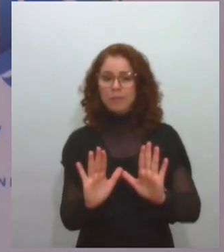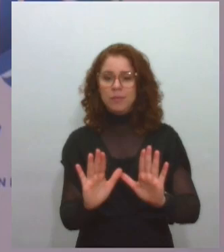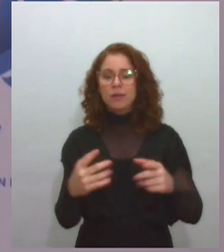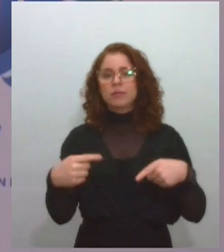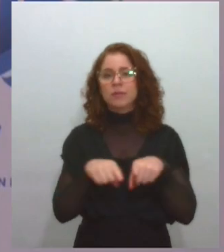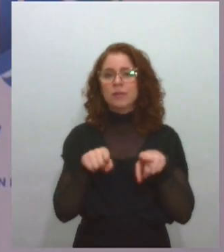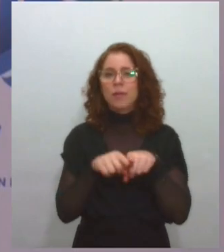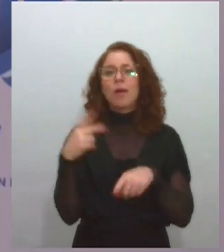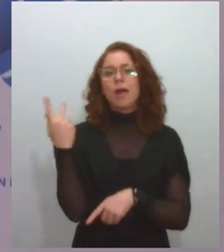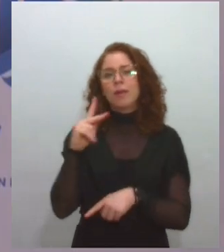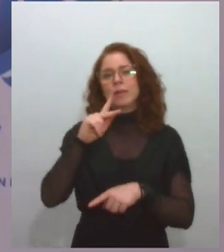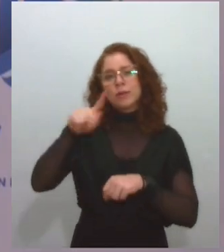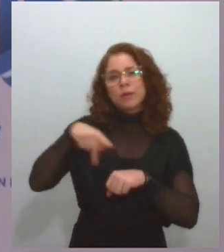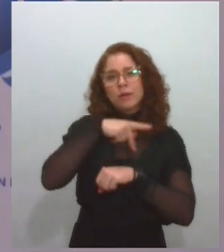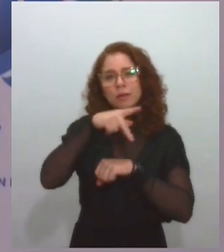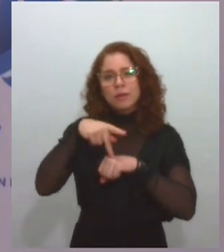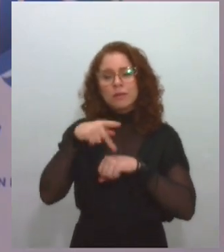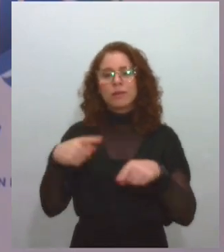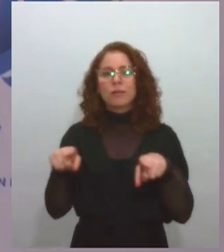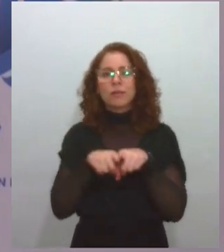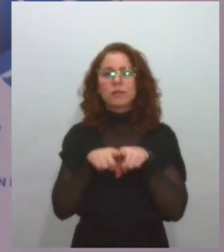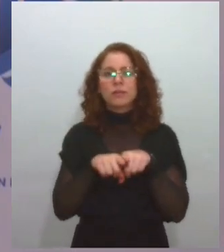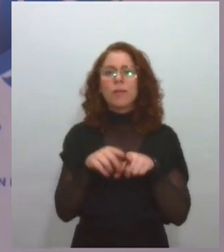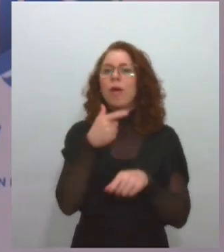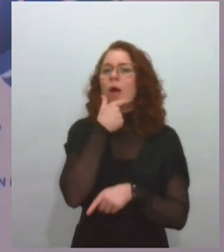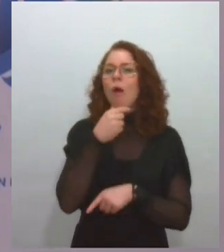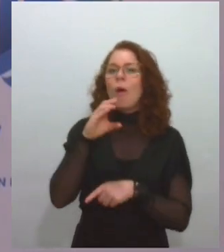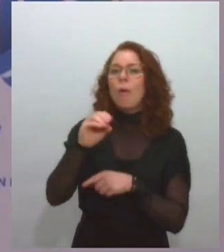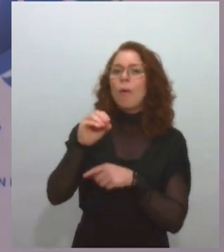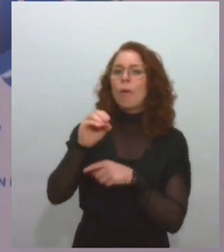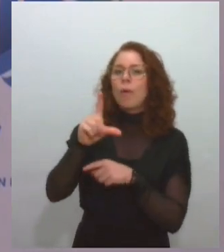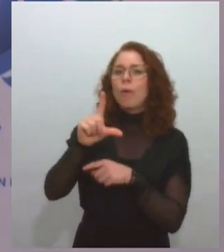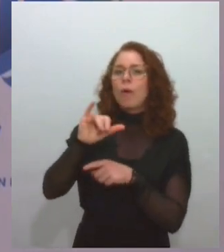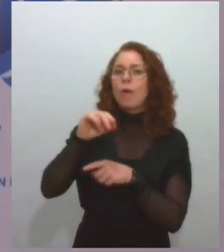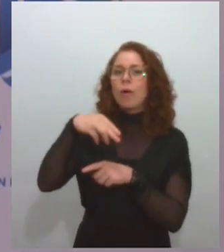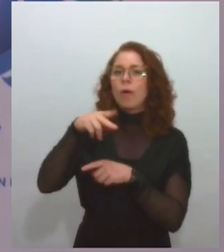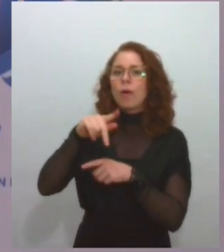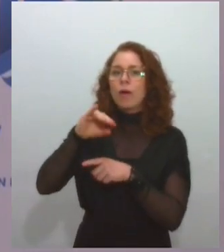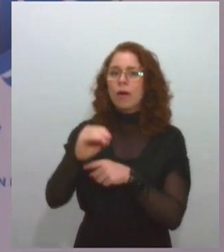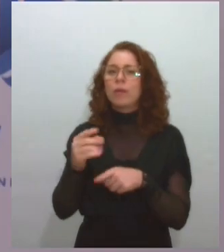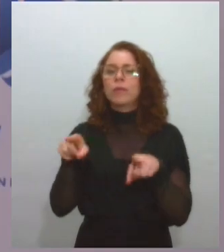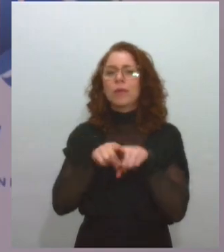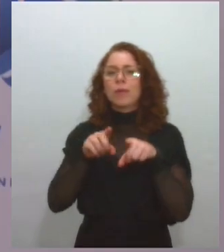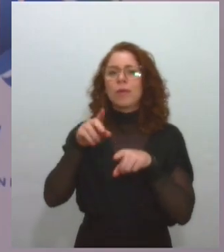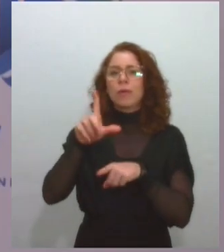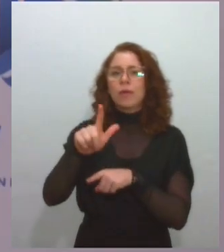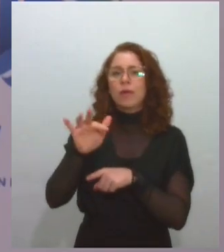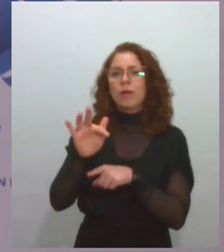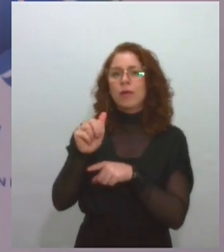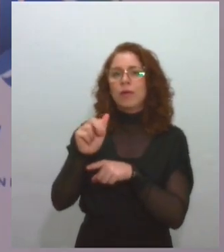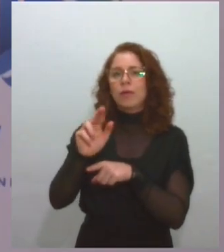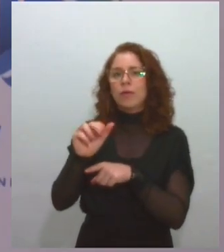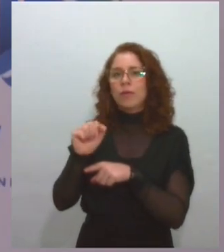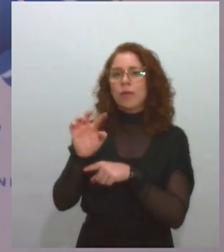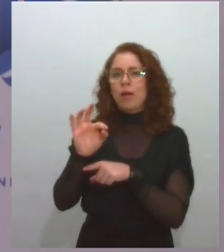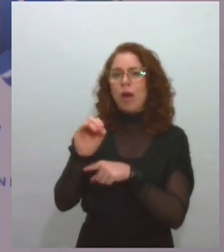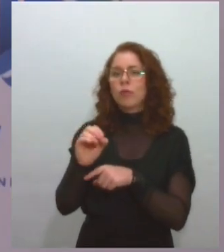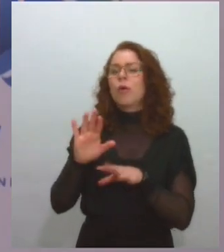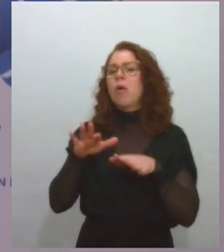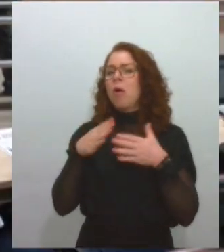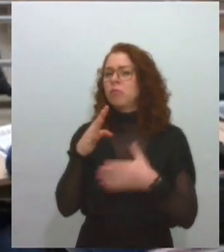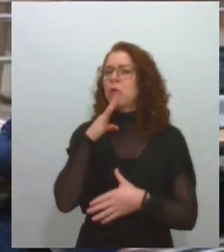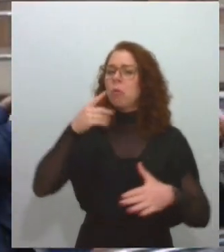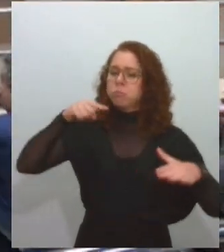história de Olímpio Campos. Então, assim, né, de Fausto Cardoso, foi uma imersão muito grande, e eles vivenciaram o que